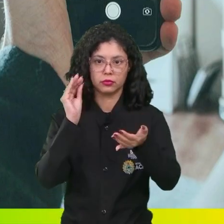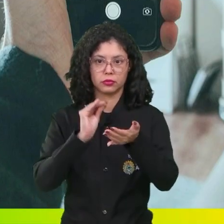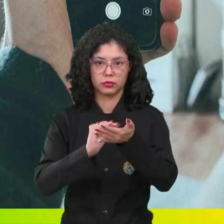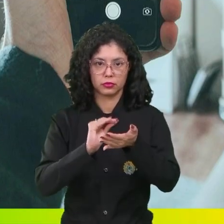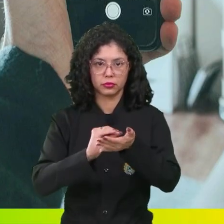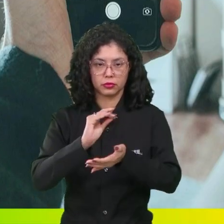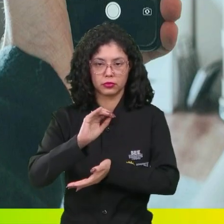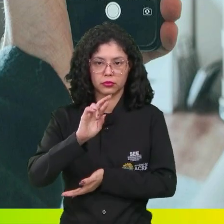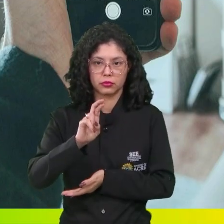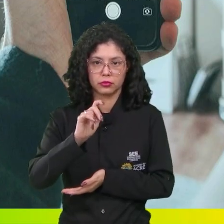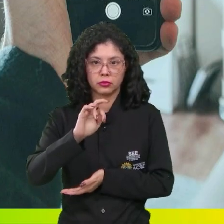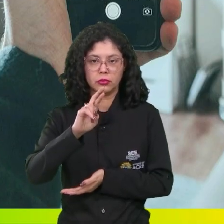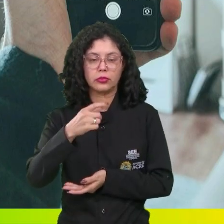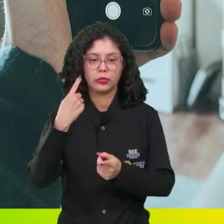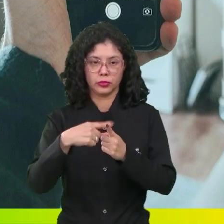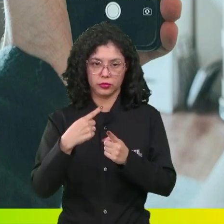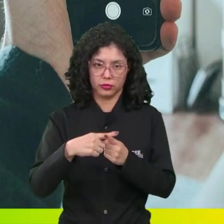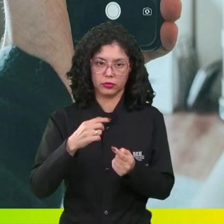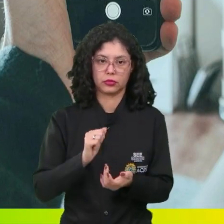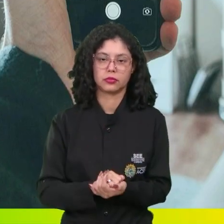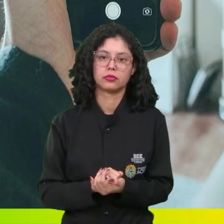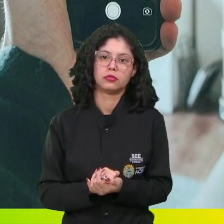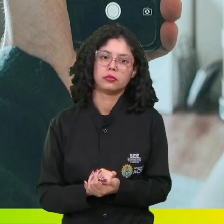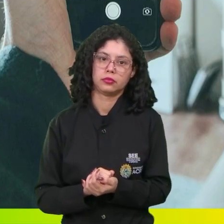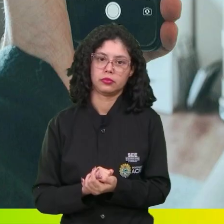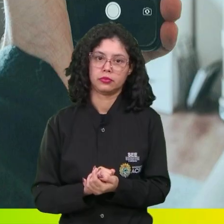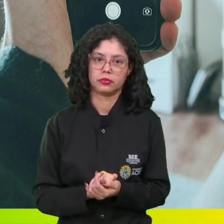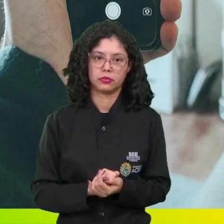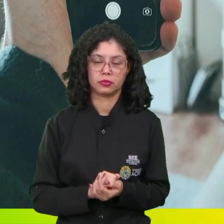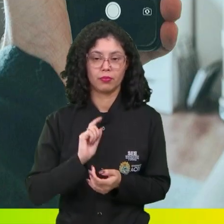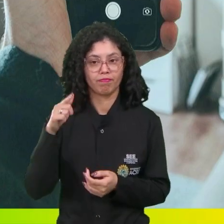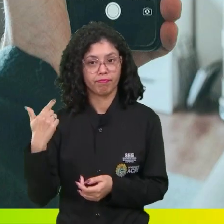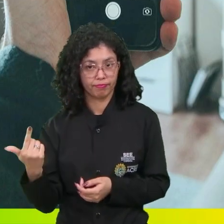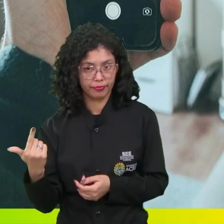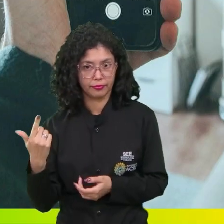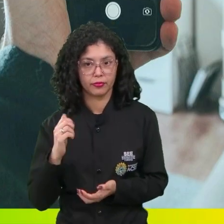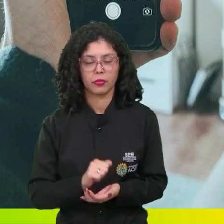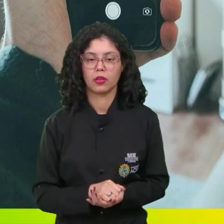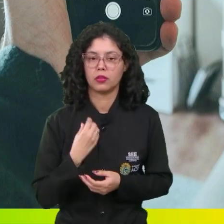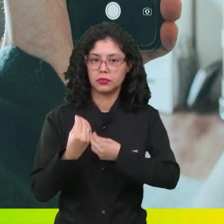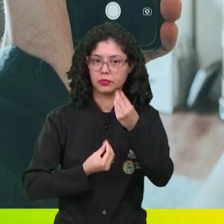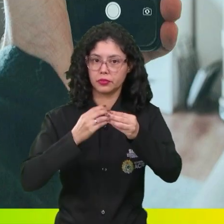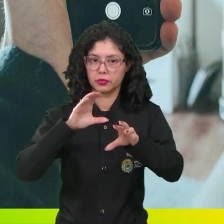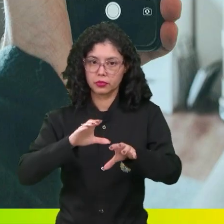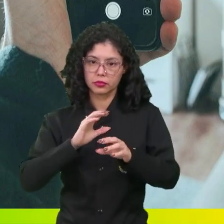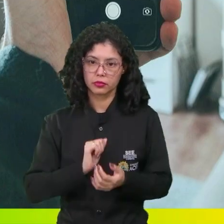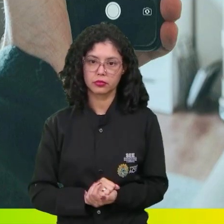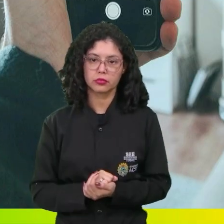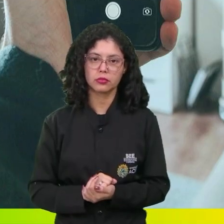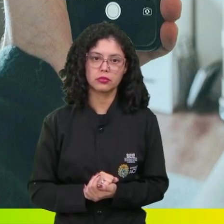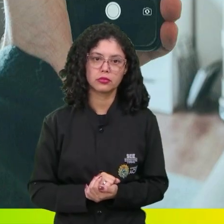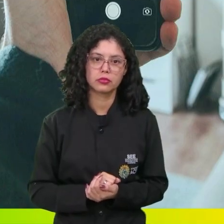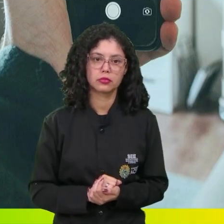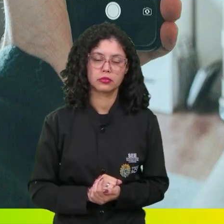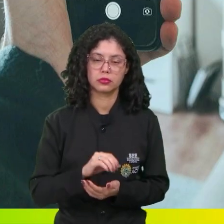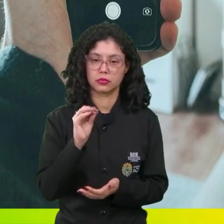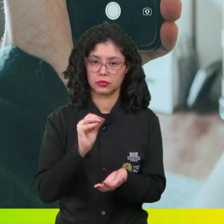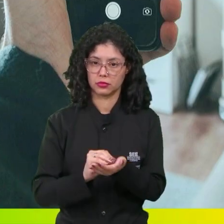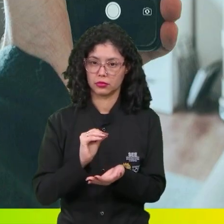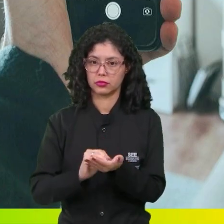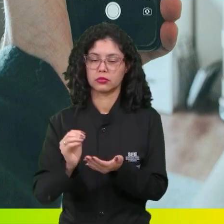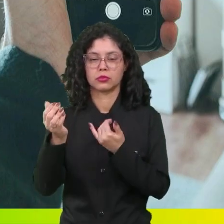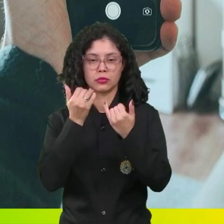e curadoria. Porque uma coisa leva a outra. Como assim? A